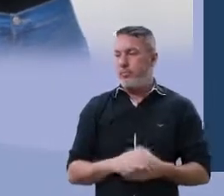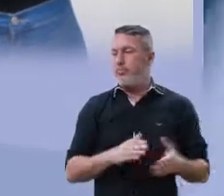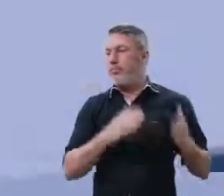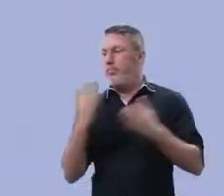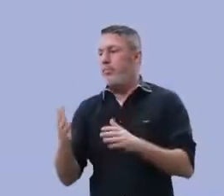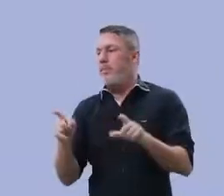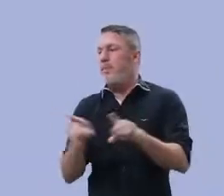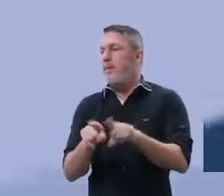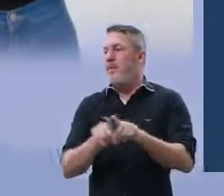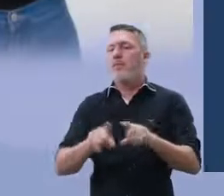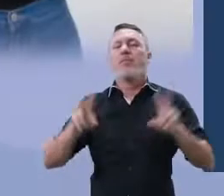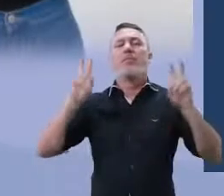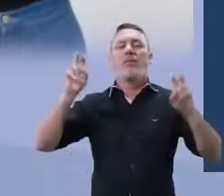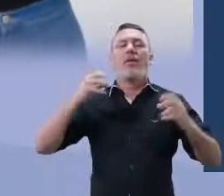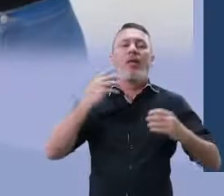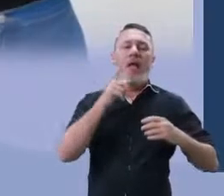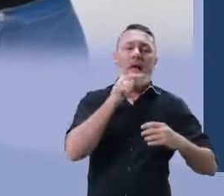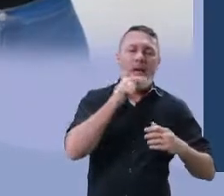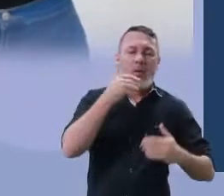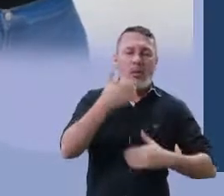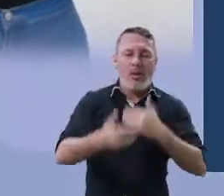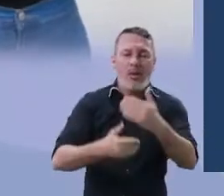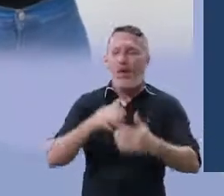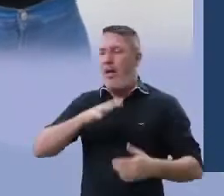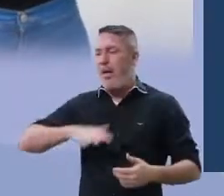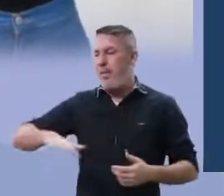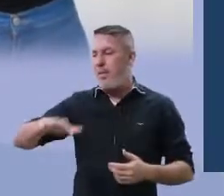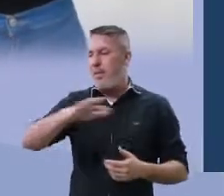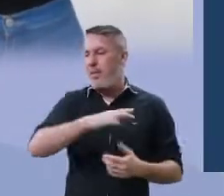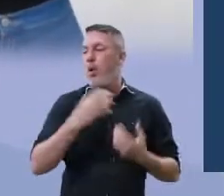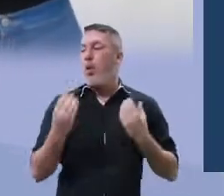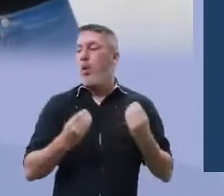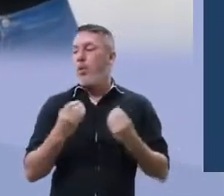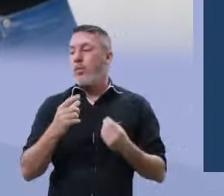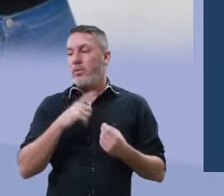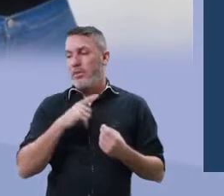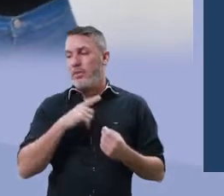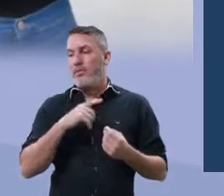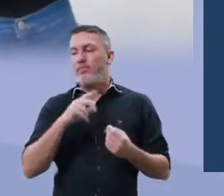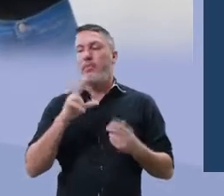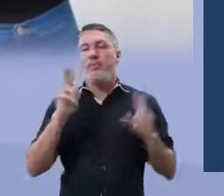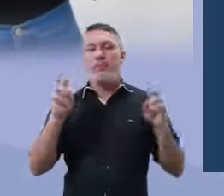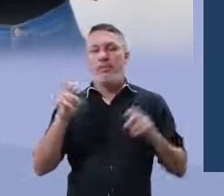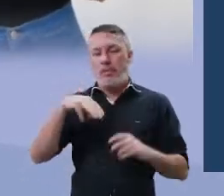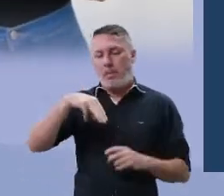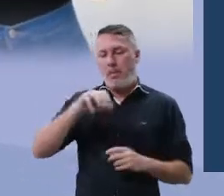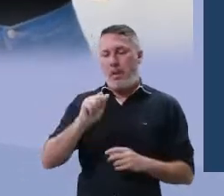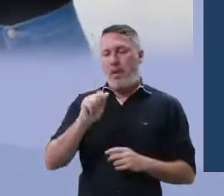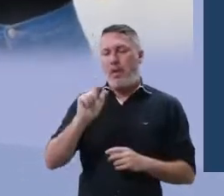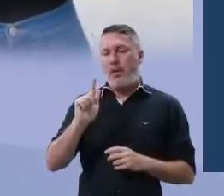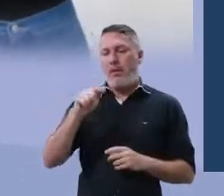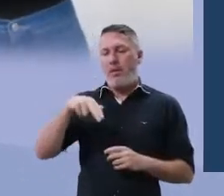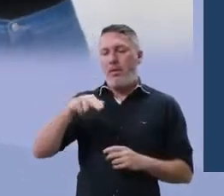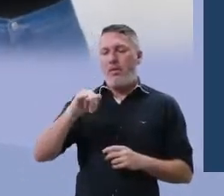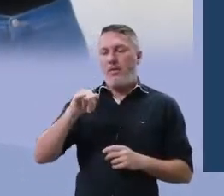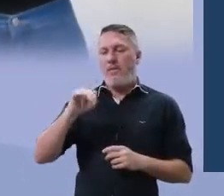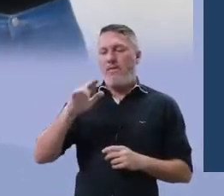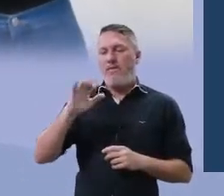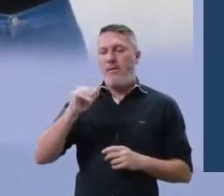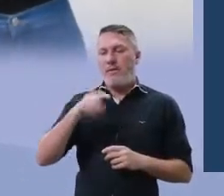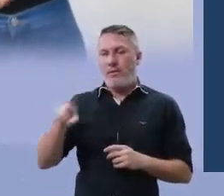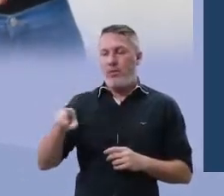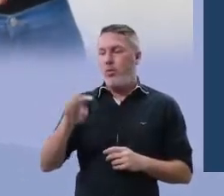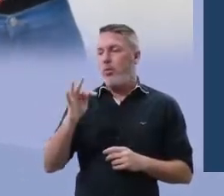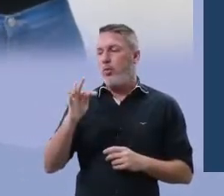fica muito aquecido. E o ciclo da água e o ambiente, como que isso vai influenciar? Primeiro, magnificação trófica. O que